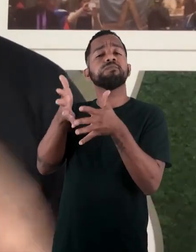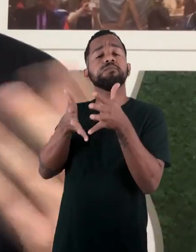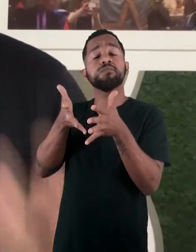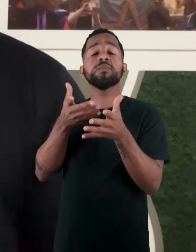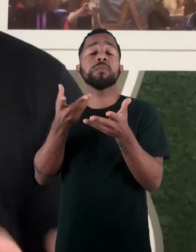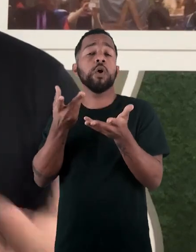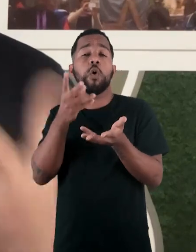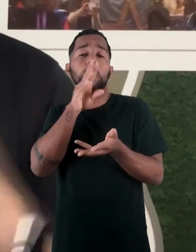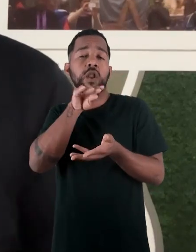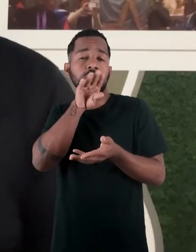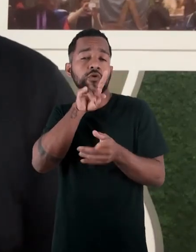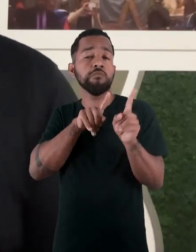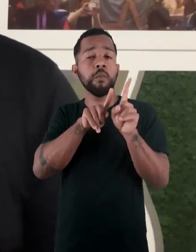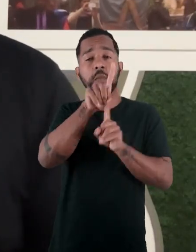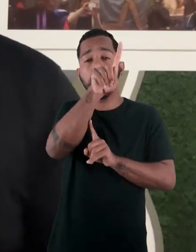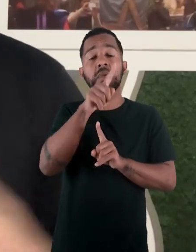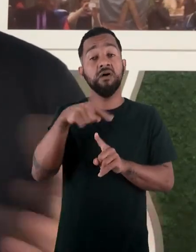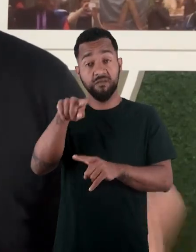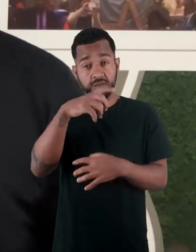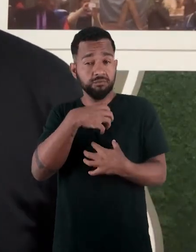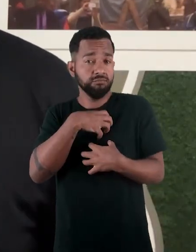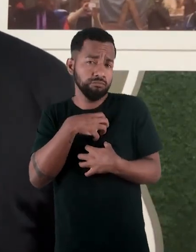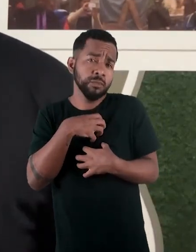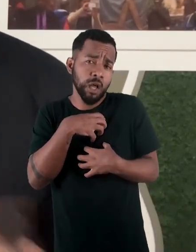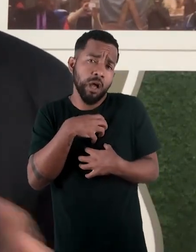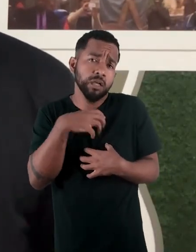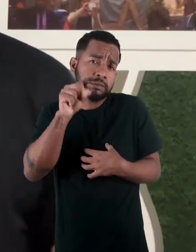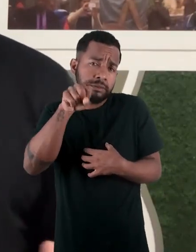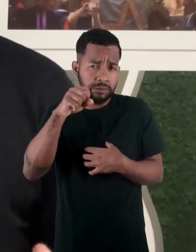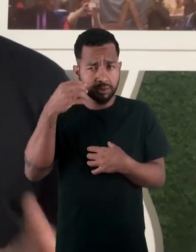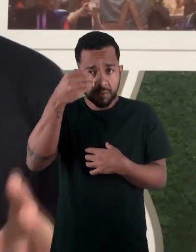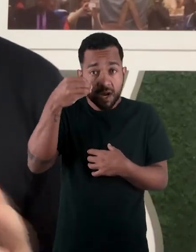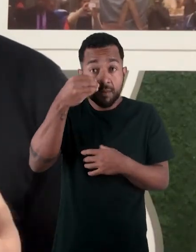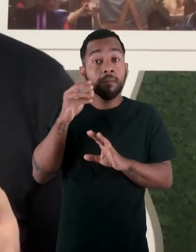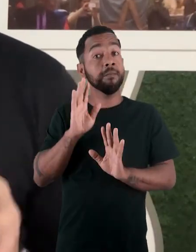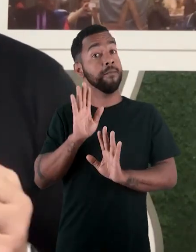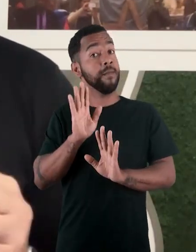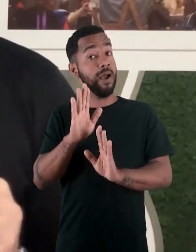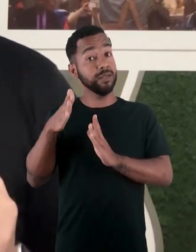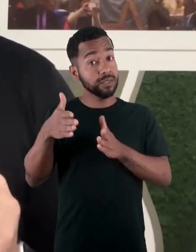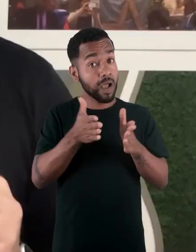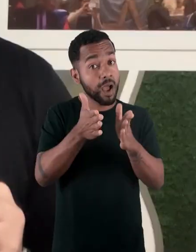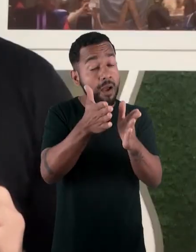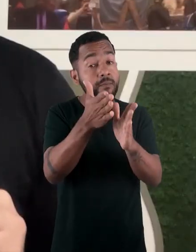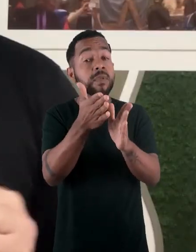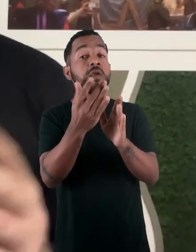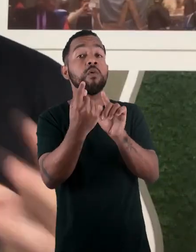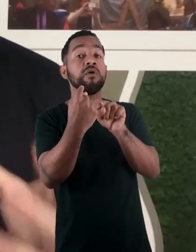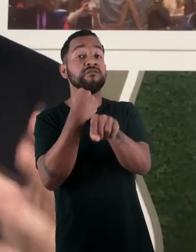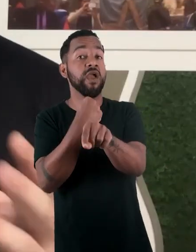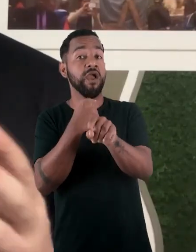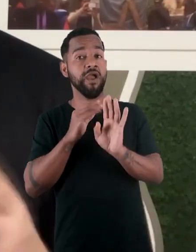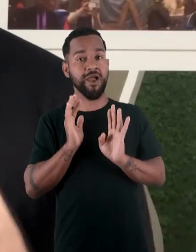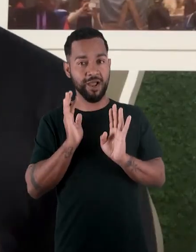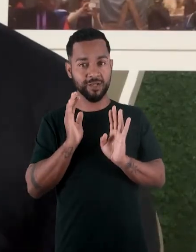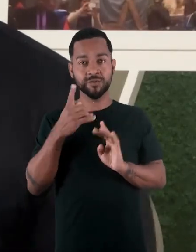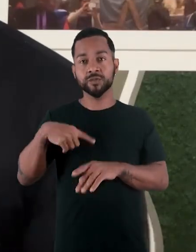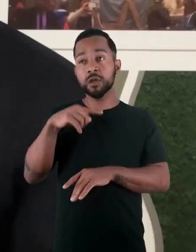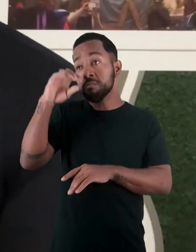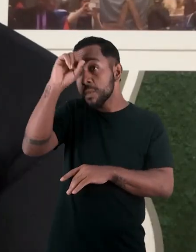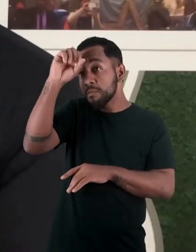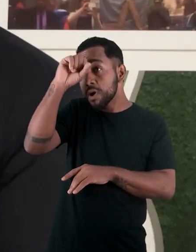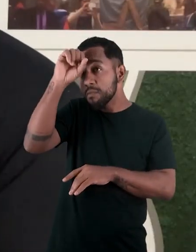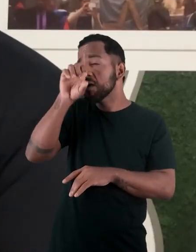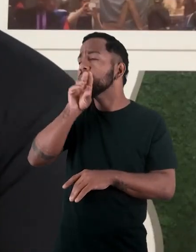sucesso. Isso é fundamental, que se fizer sentido para você, você experimente de fato, maravilha. Só que o caminho é ao contrário. Não faz sentido eu aprender a